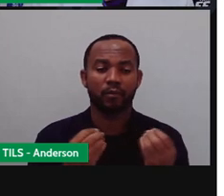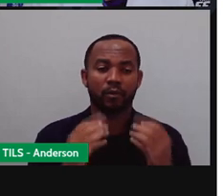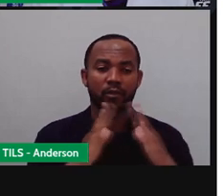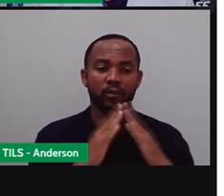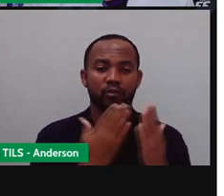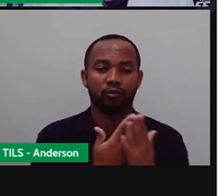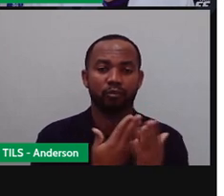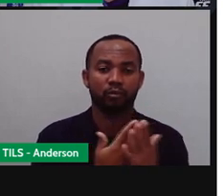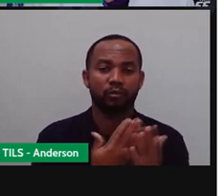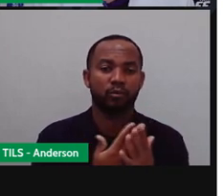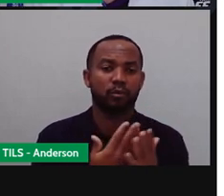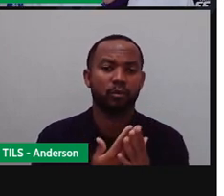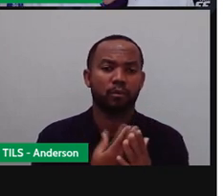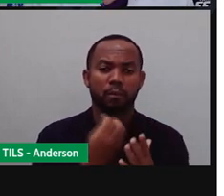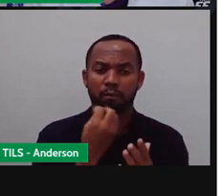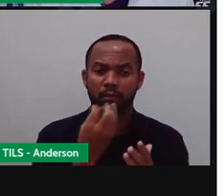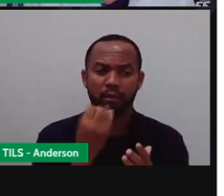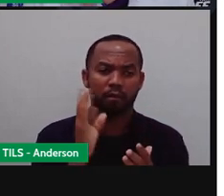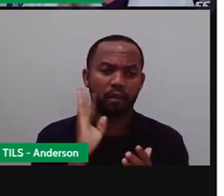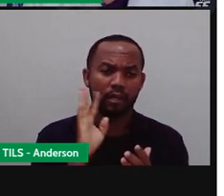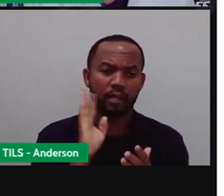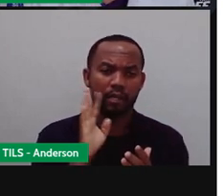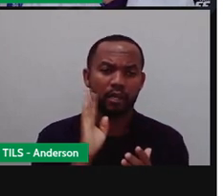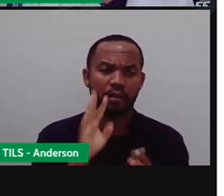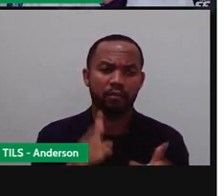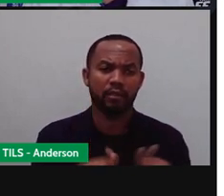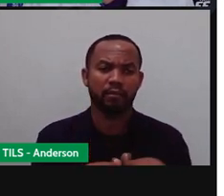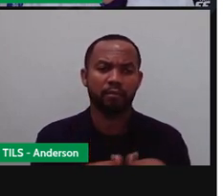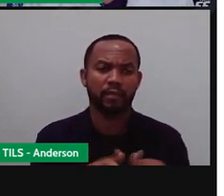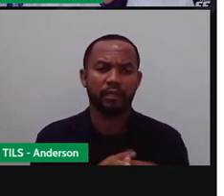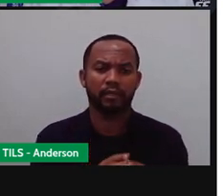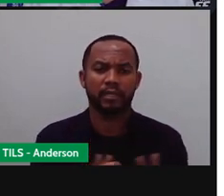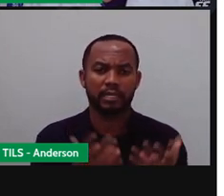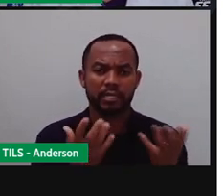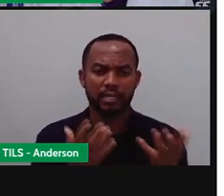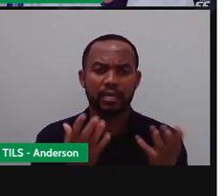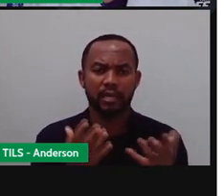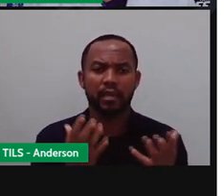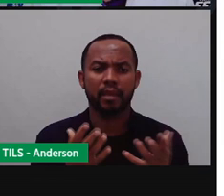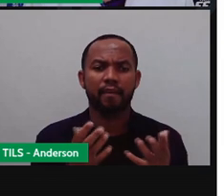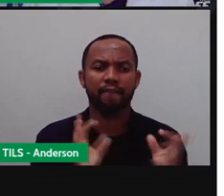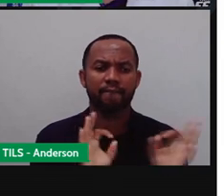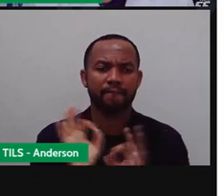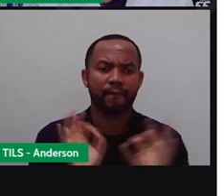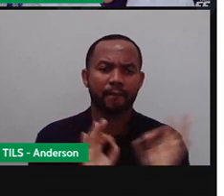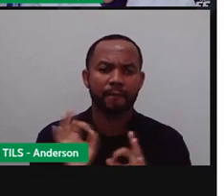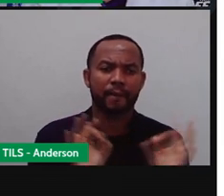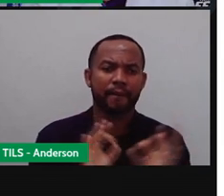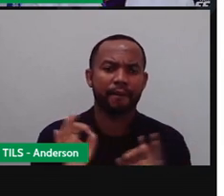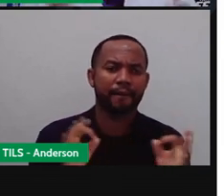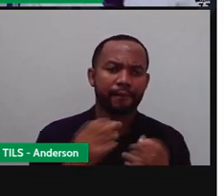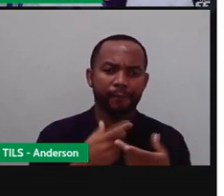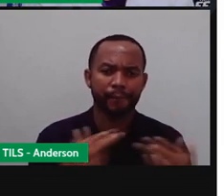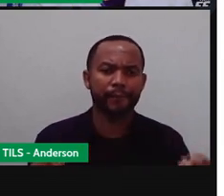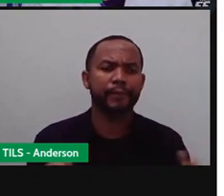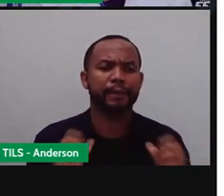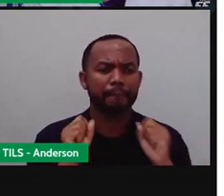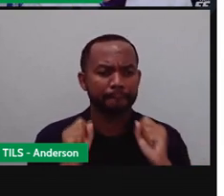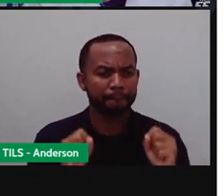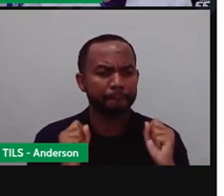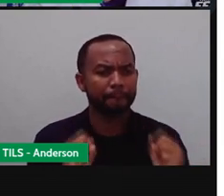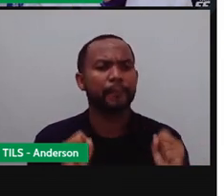hoje foi bem diferente. Vamos produzir aí. Querem produzir com a Pro? Pois é, a hora de colocar aí, né? As mãos